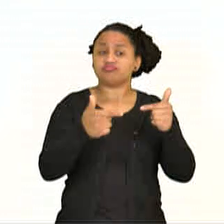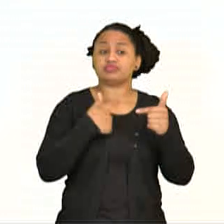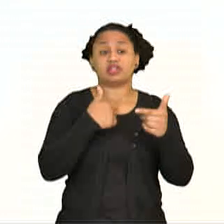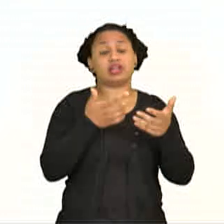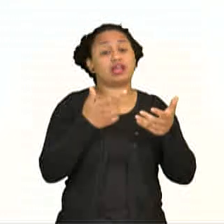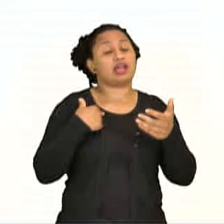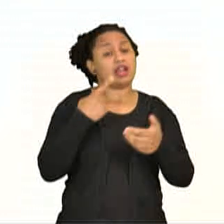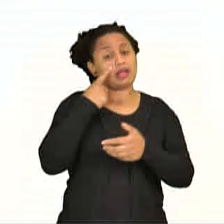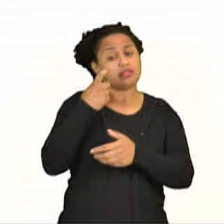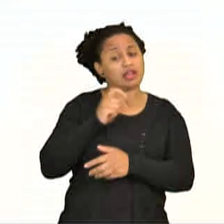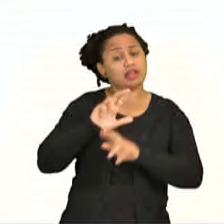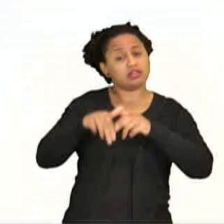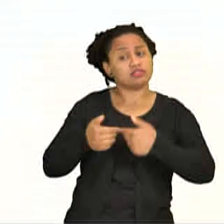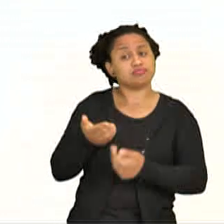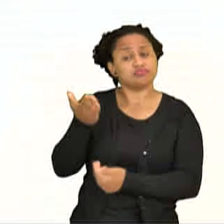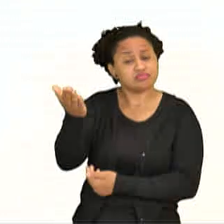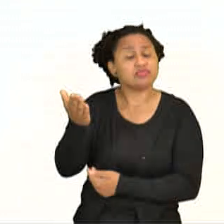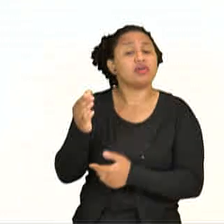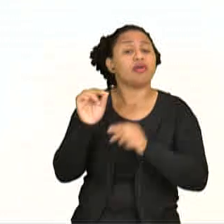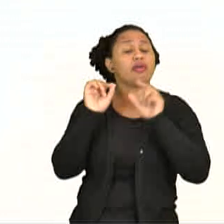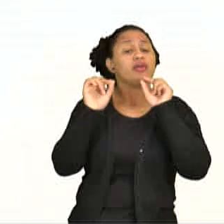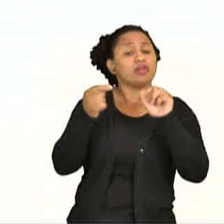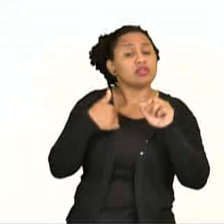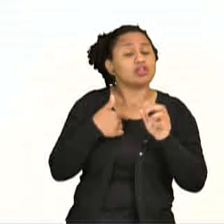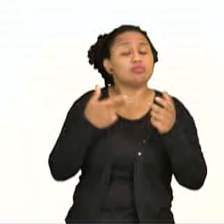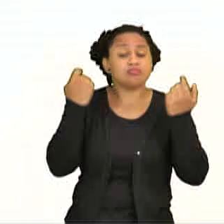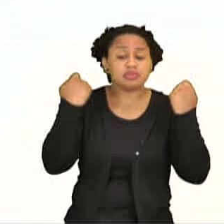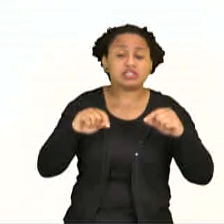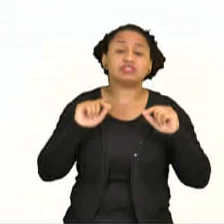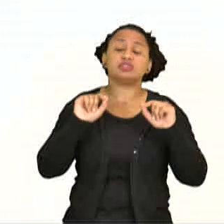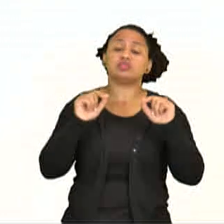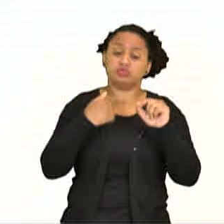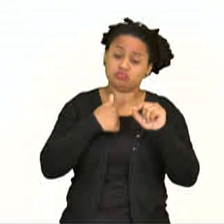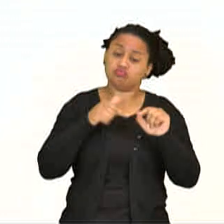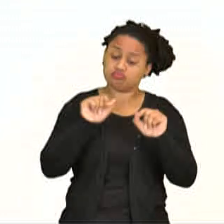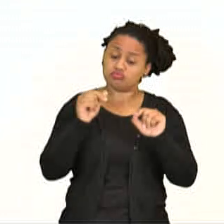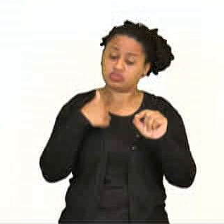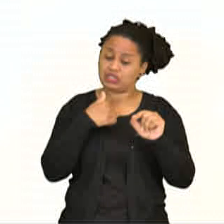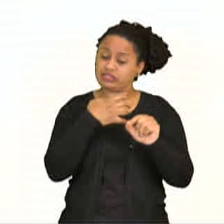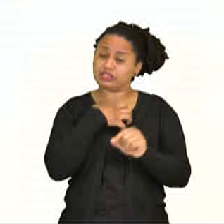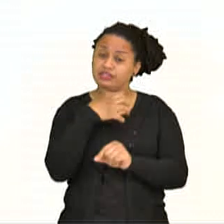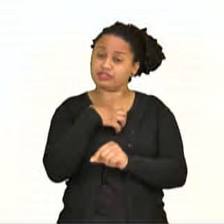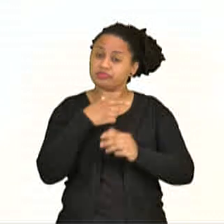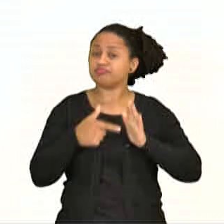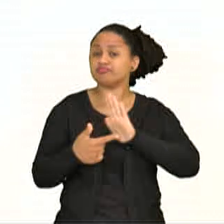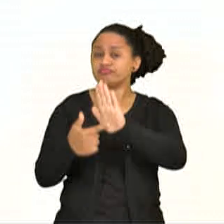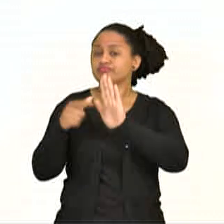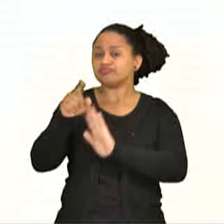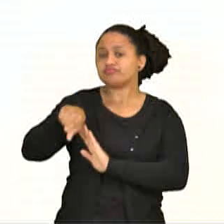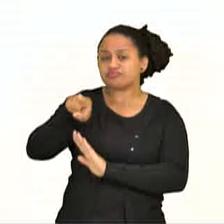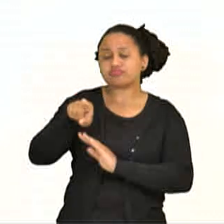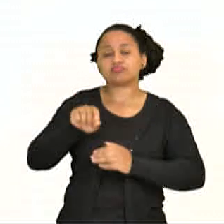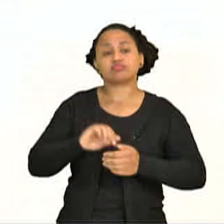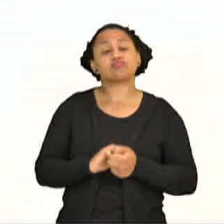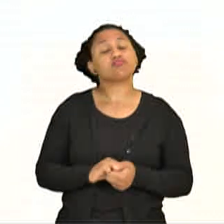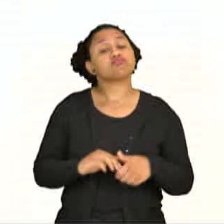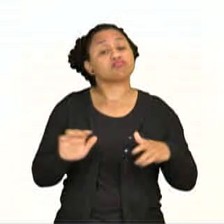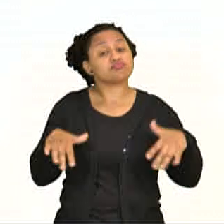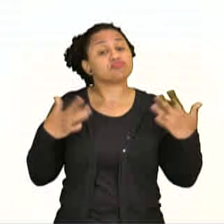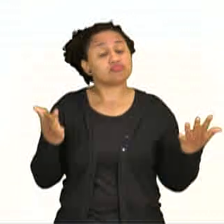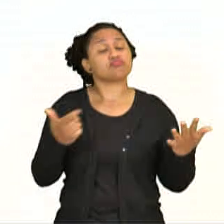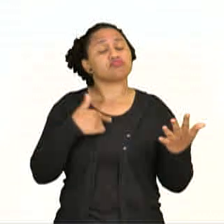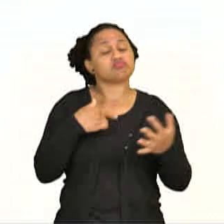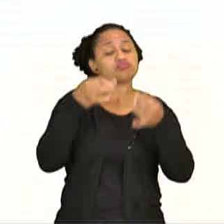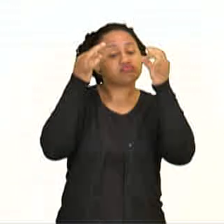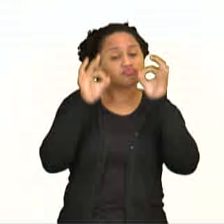interessar por você, que eu absolutamente preciso dar vazão a este sentimento. Contudo, estou